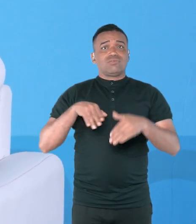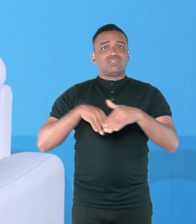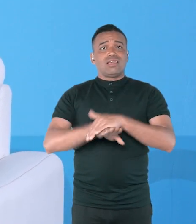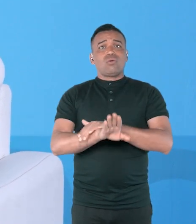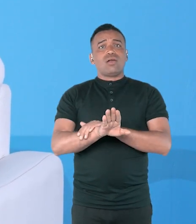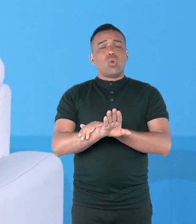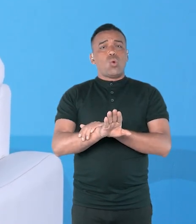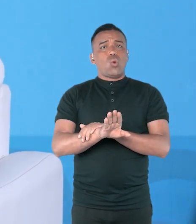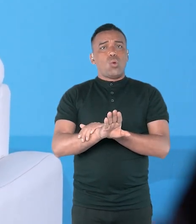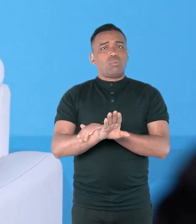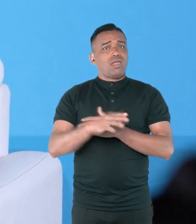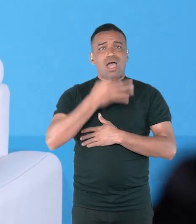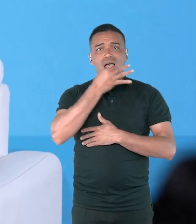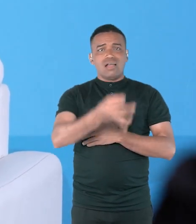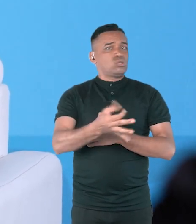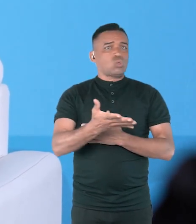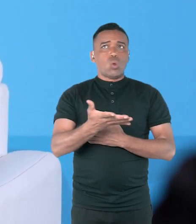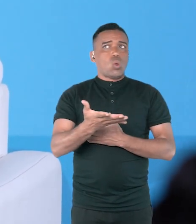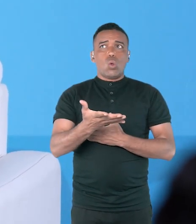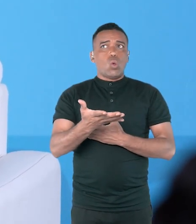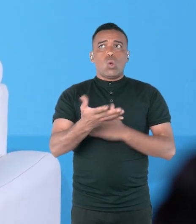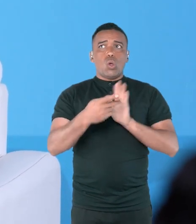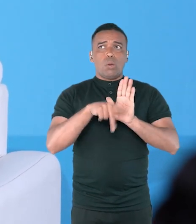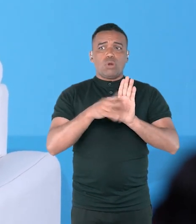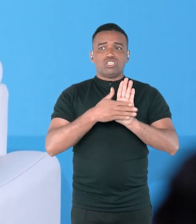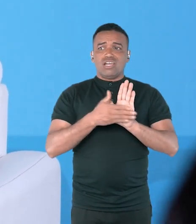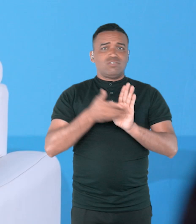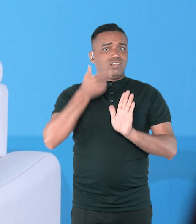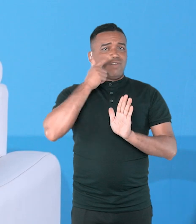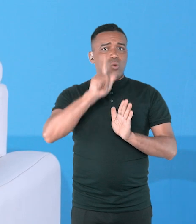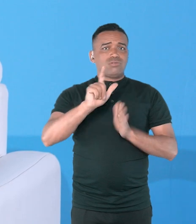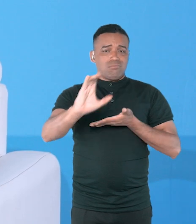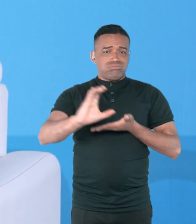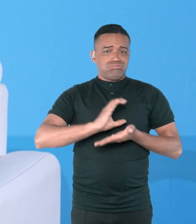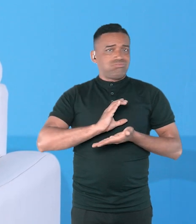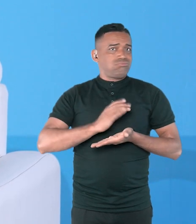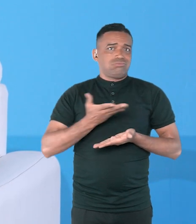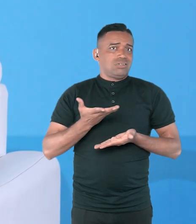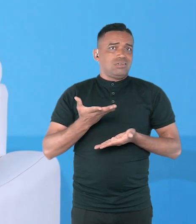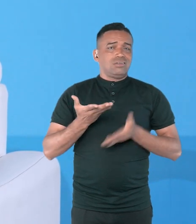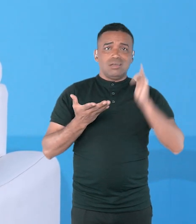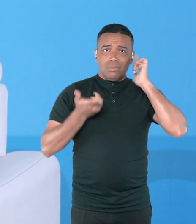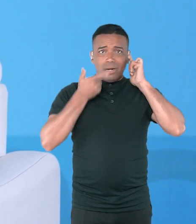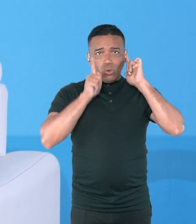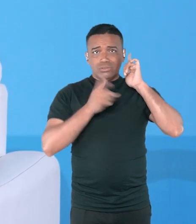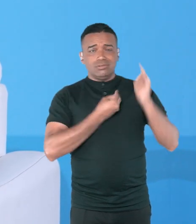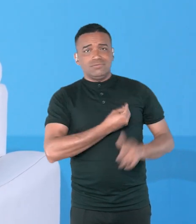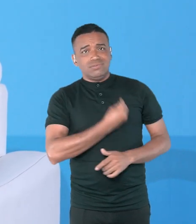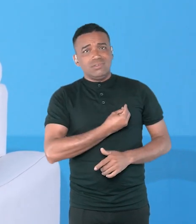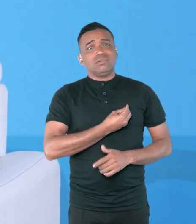você deixou na gaveta, porque você achou que eles não renderiam o que você precisava até para viver. Eles